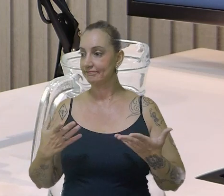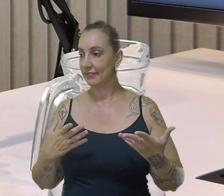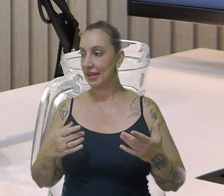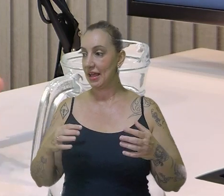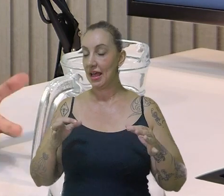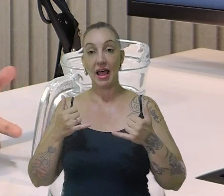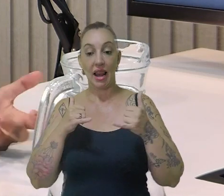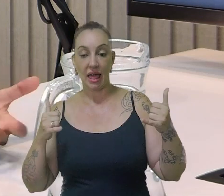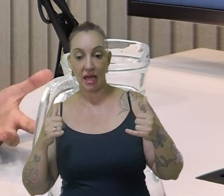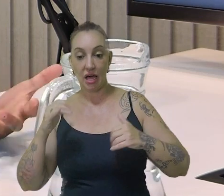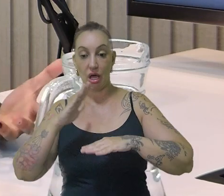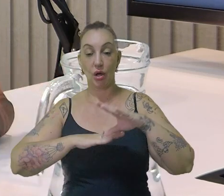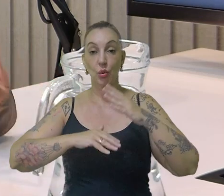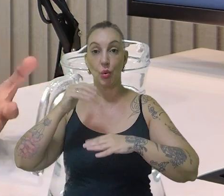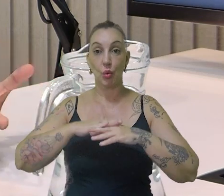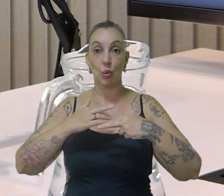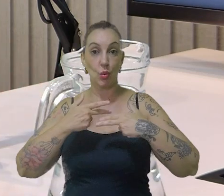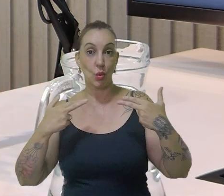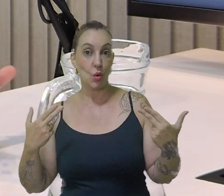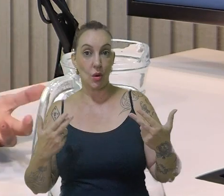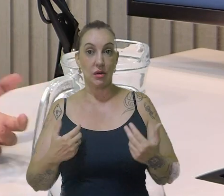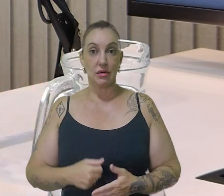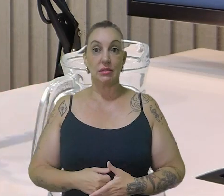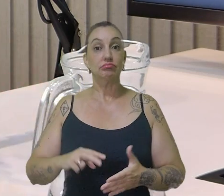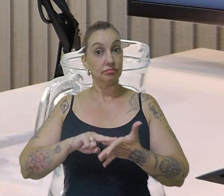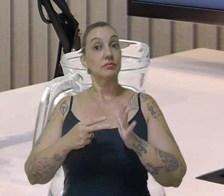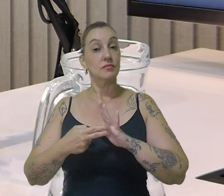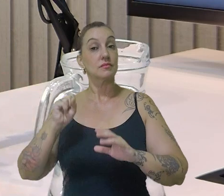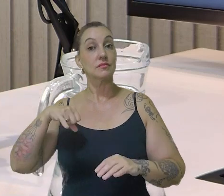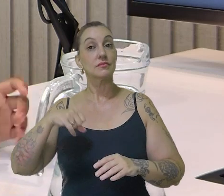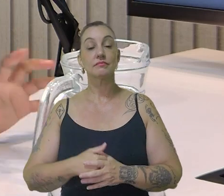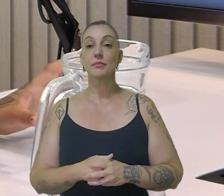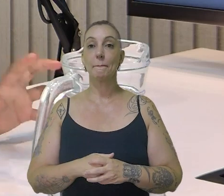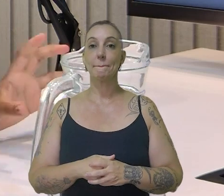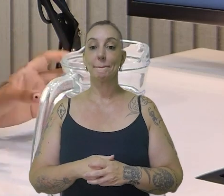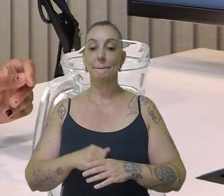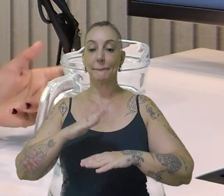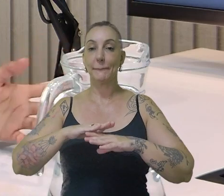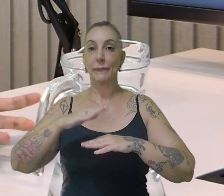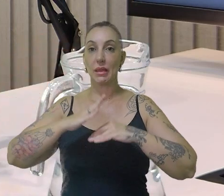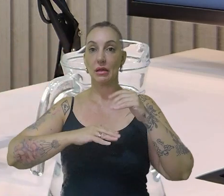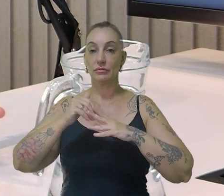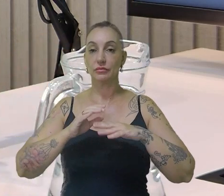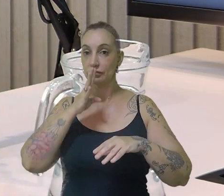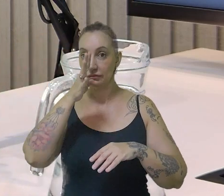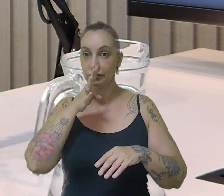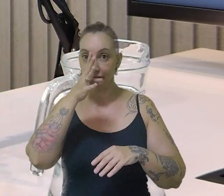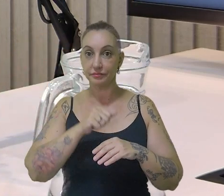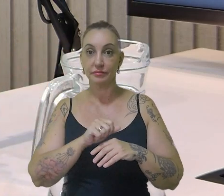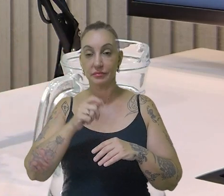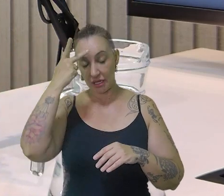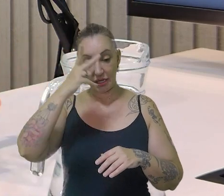da elétrica da coisa de construir coisa E aí fez todo sentido assim então eu montei umas coisas mais improvisadas assim